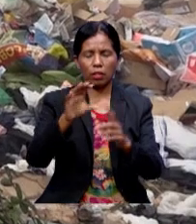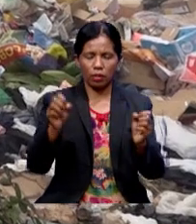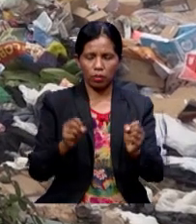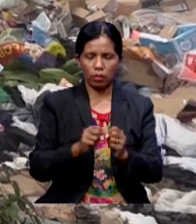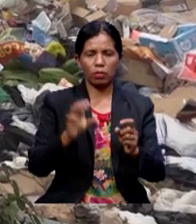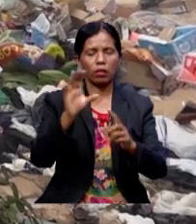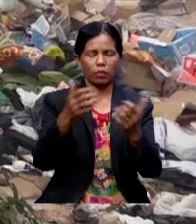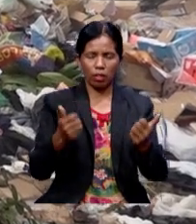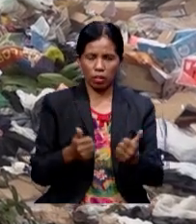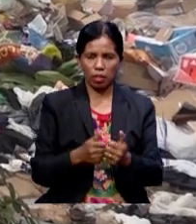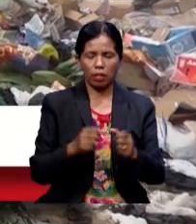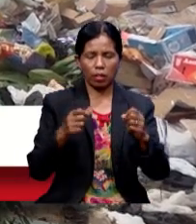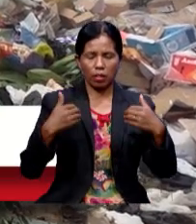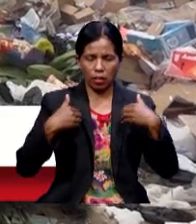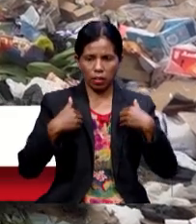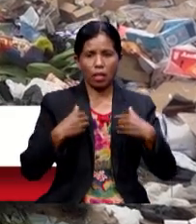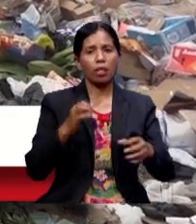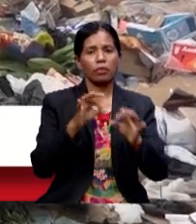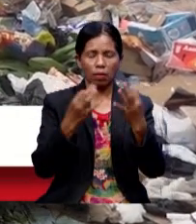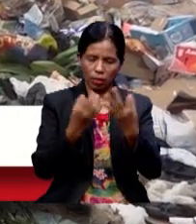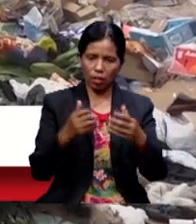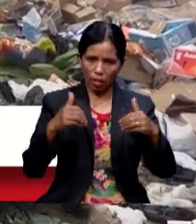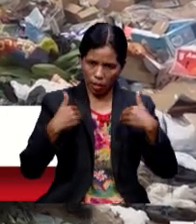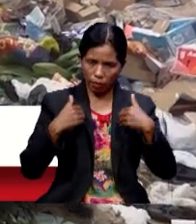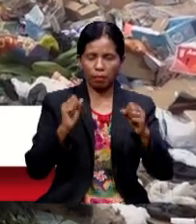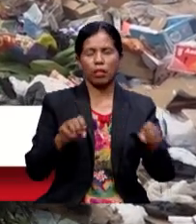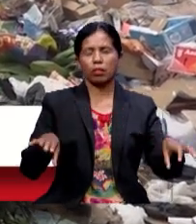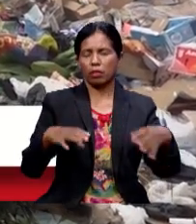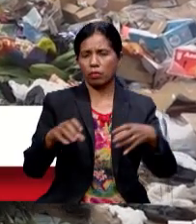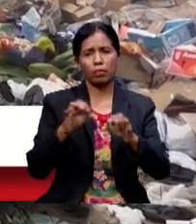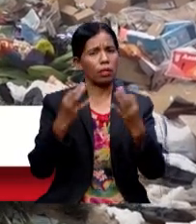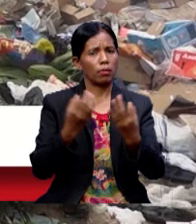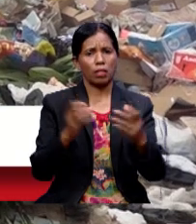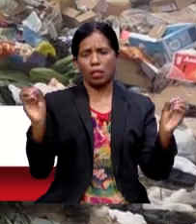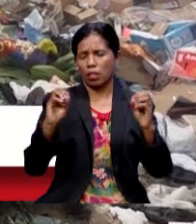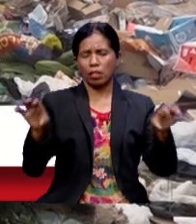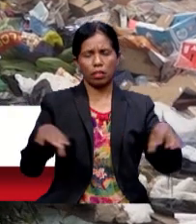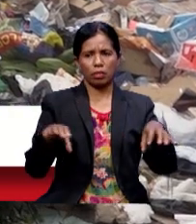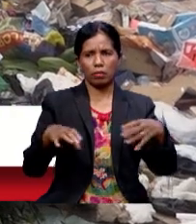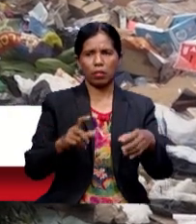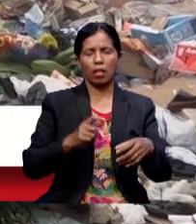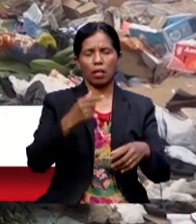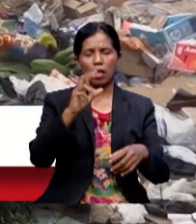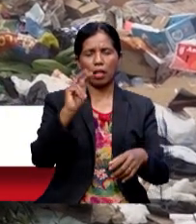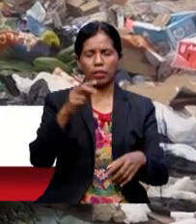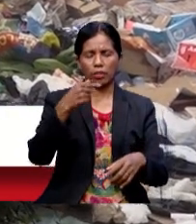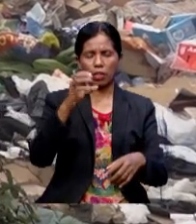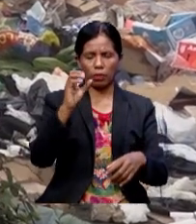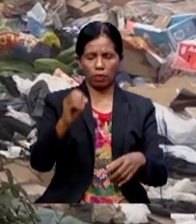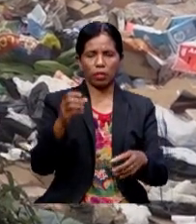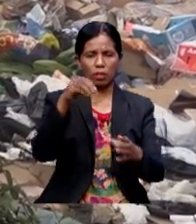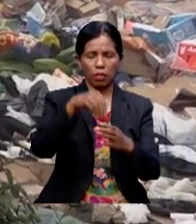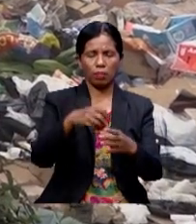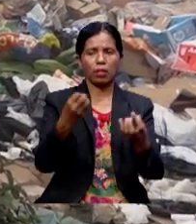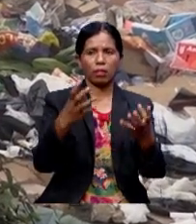bele iha, mas kecuali ona família iha, mas bele serviço. Família lá hane lá serviço. Hema dia enje o tama tiver ne barak. Tem que lixo ne tem que